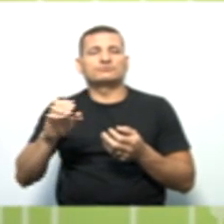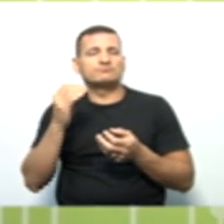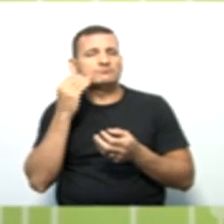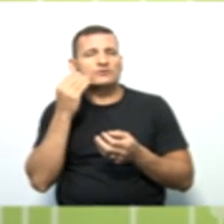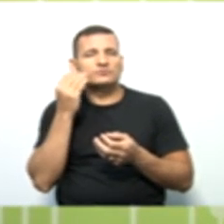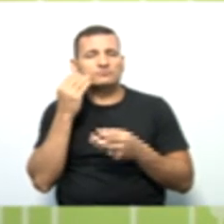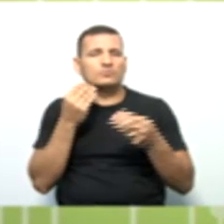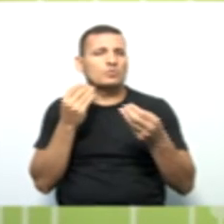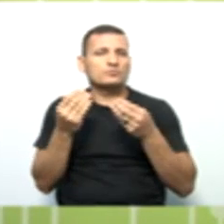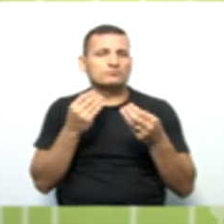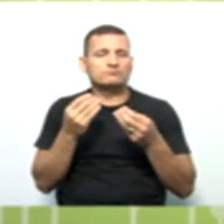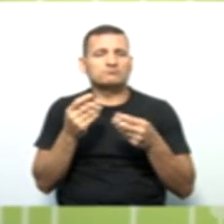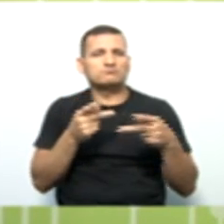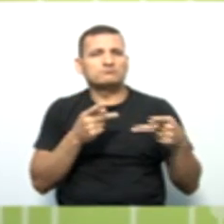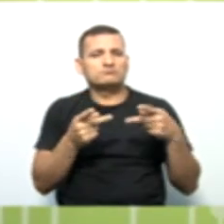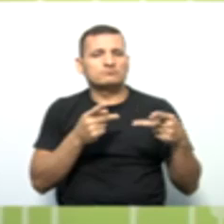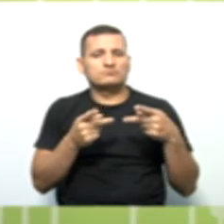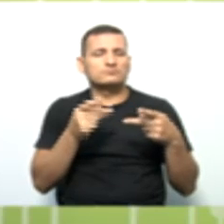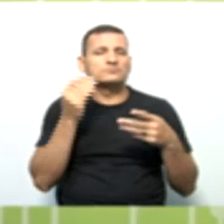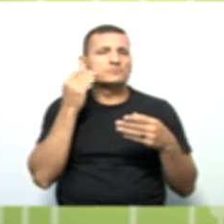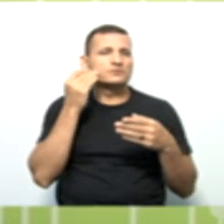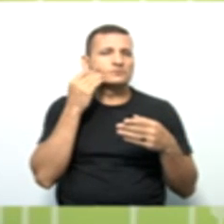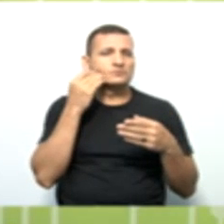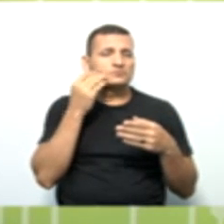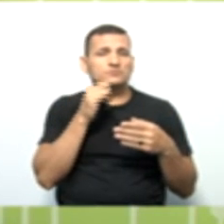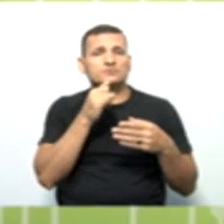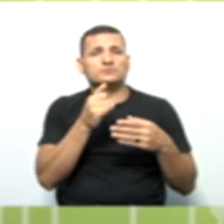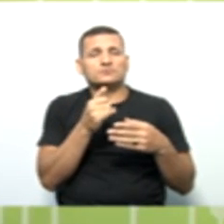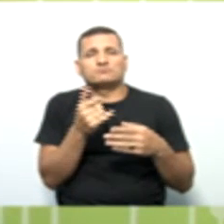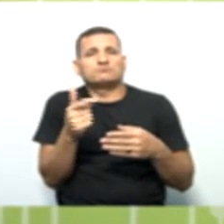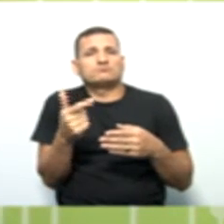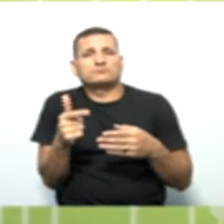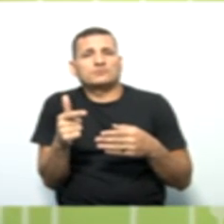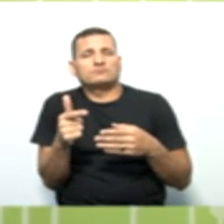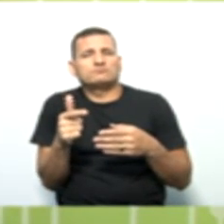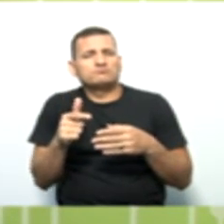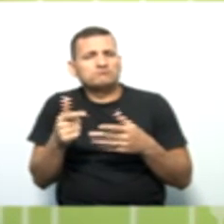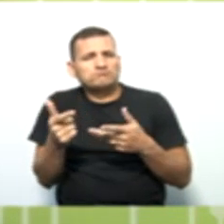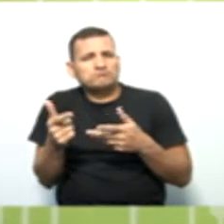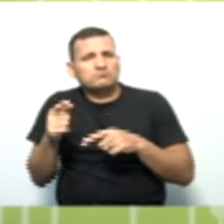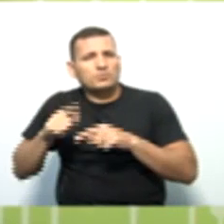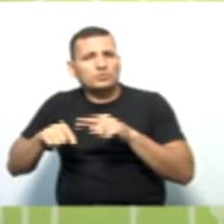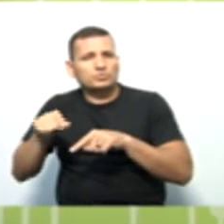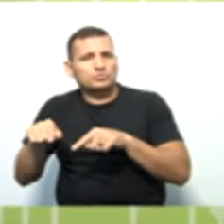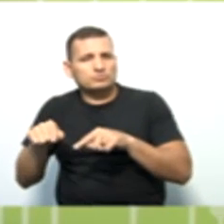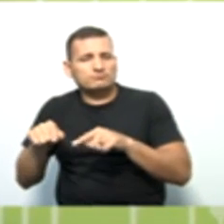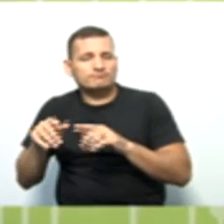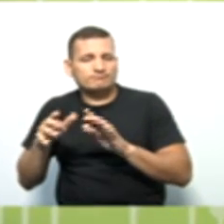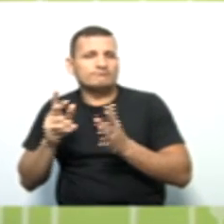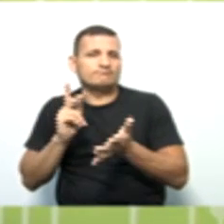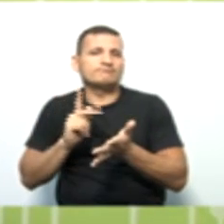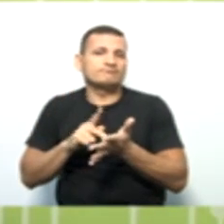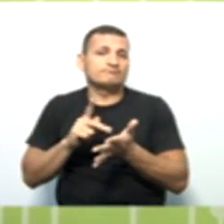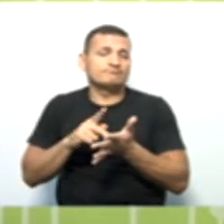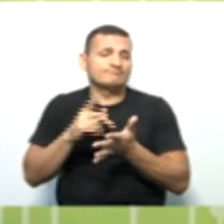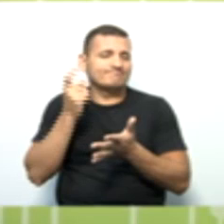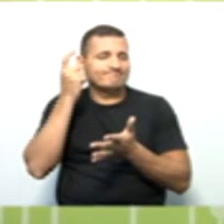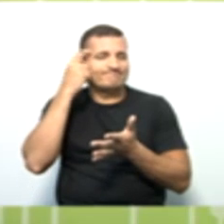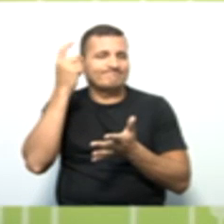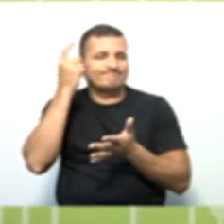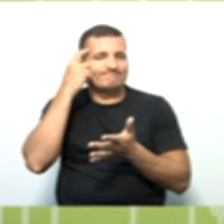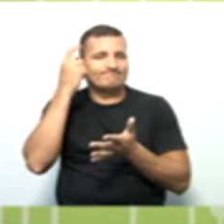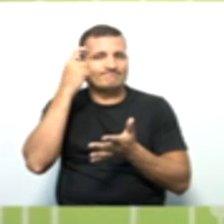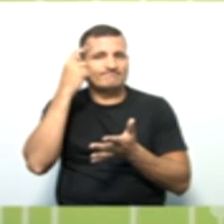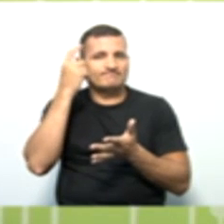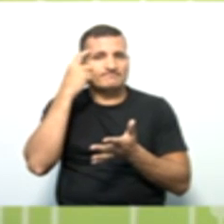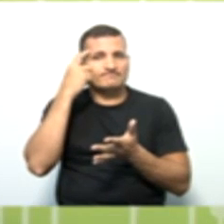testar um projeto, uma funcionalidade do meu projeto, se eu não tenho um produto ainda feito? É algo realmente que a gente tem que pensar, tá?